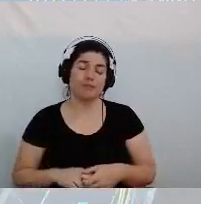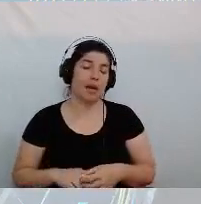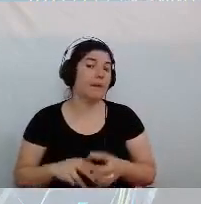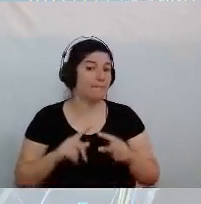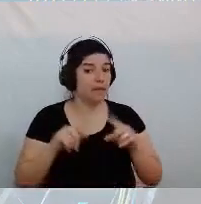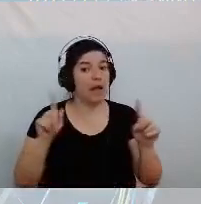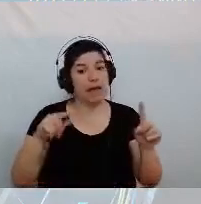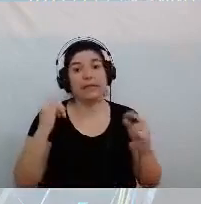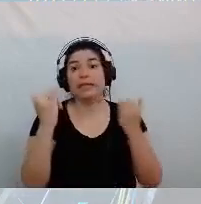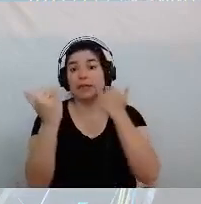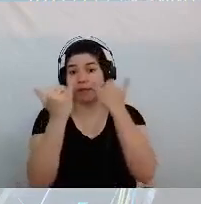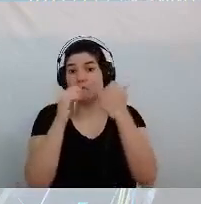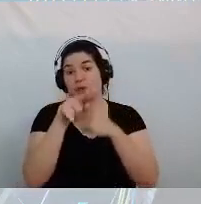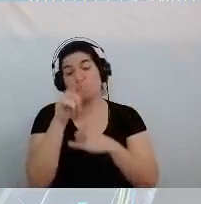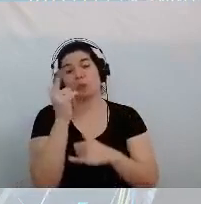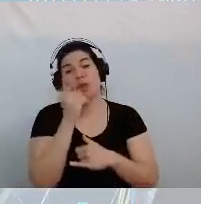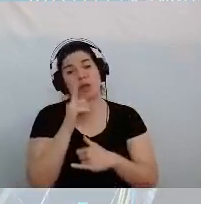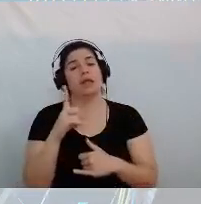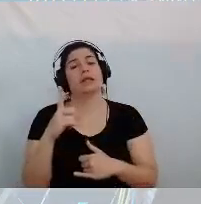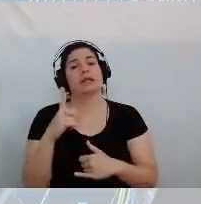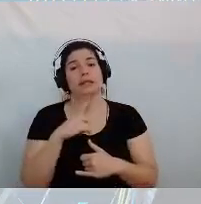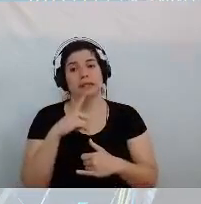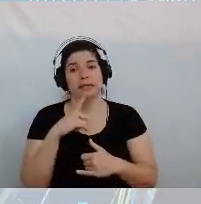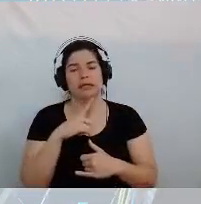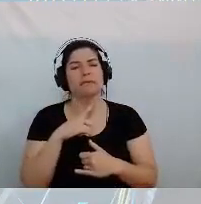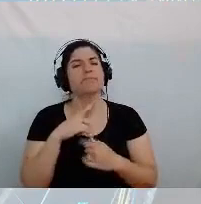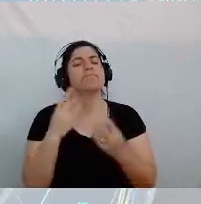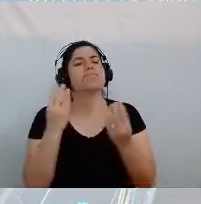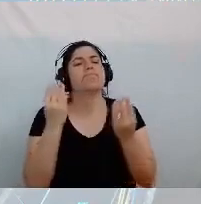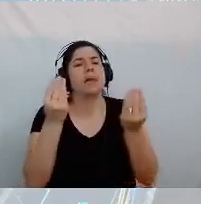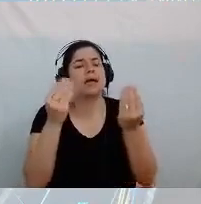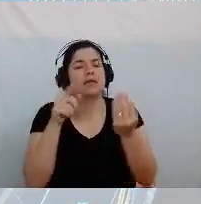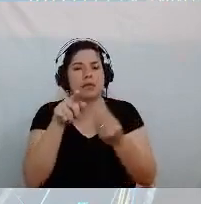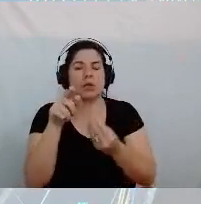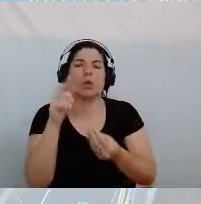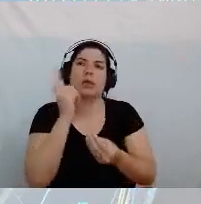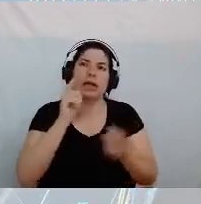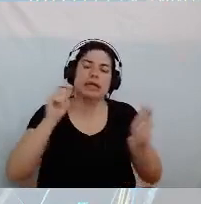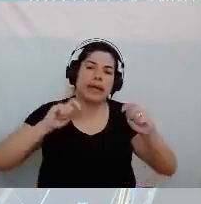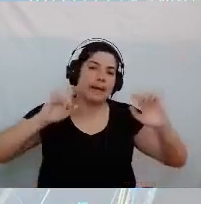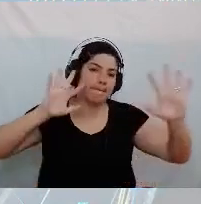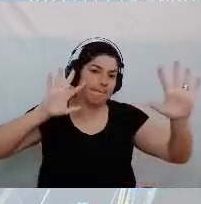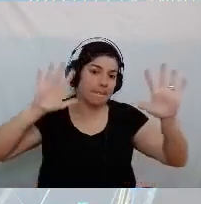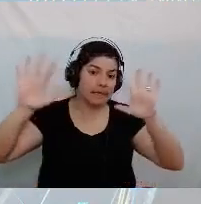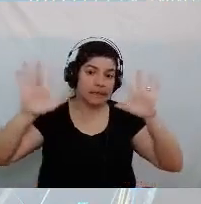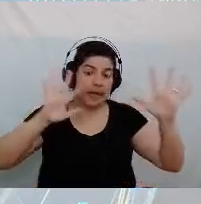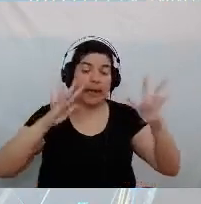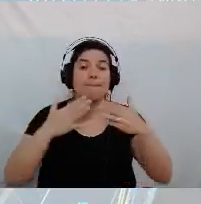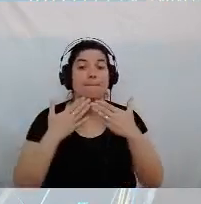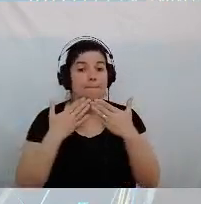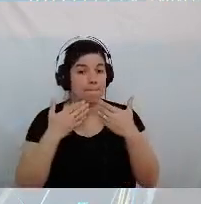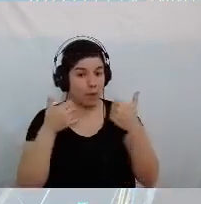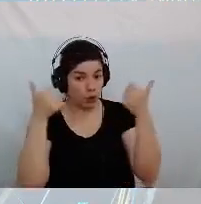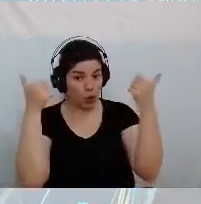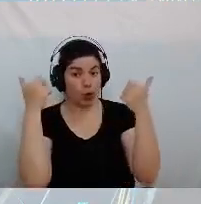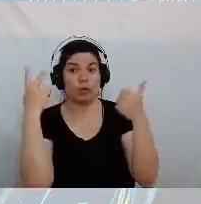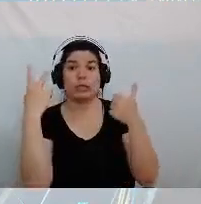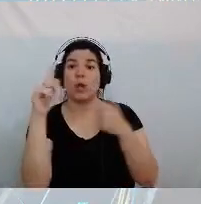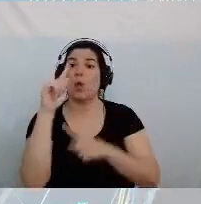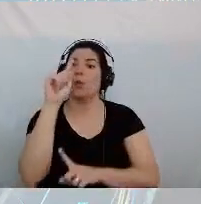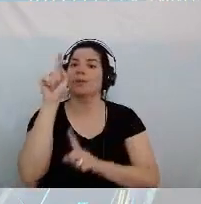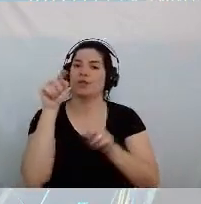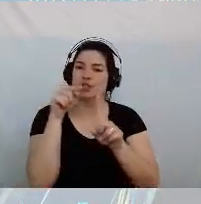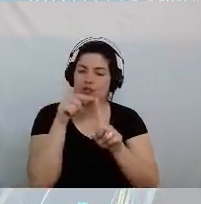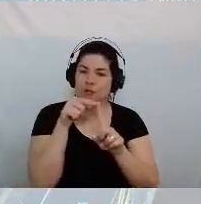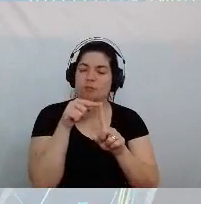você consegue e que tá à tua disposição Para quê Para que você consiga pensar melhor exatamente a a tua intenção o